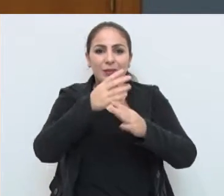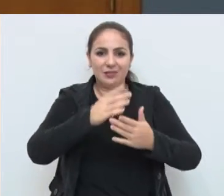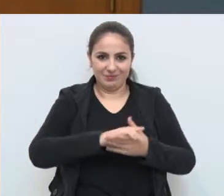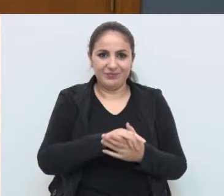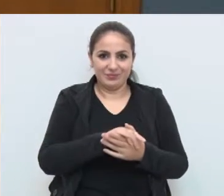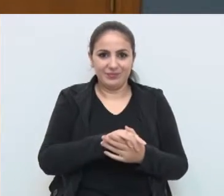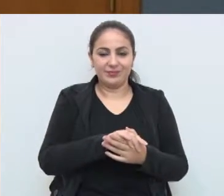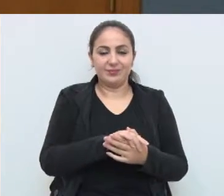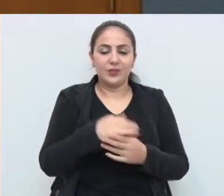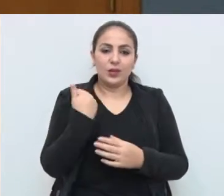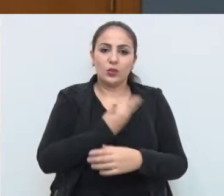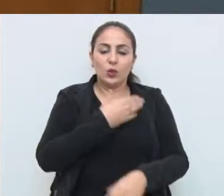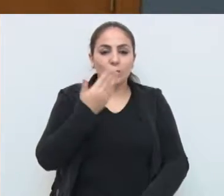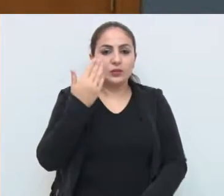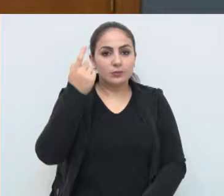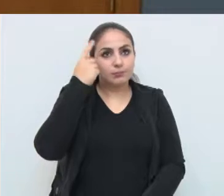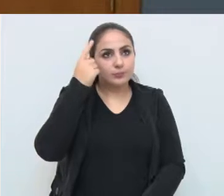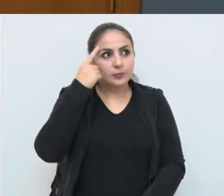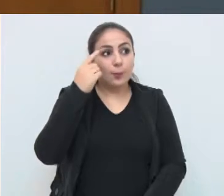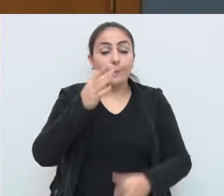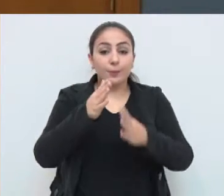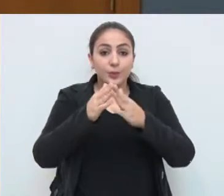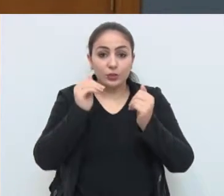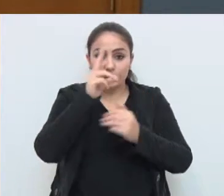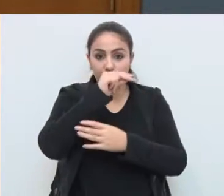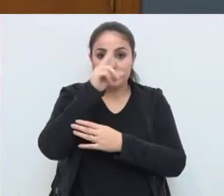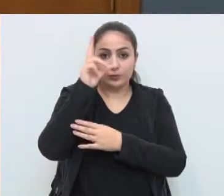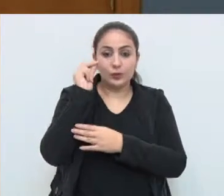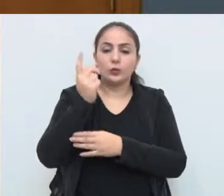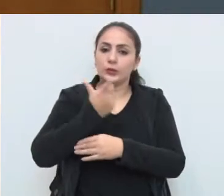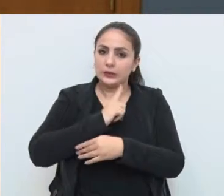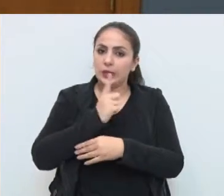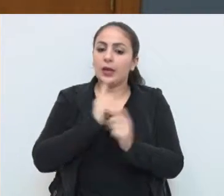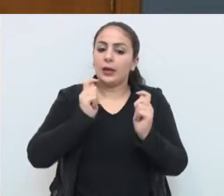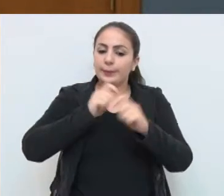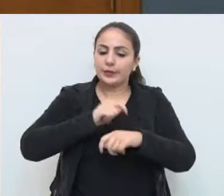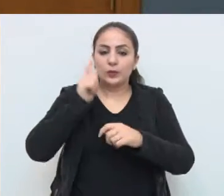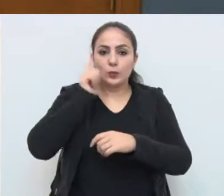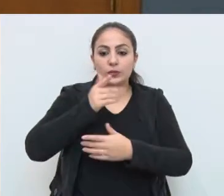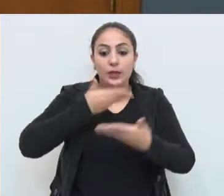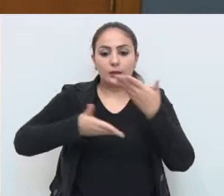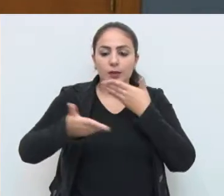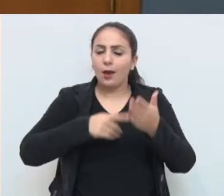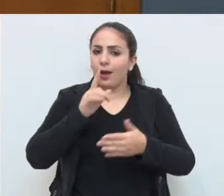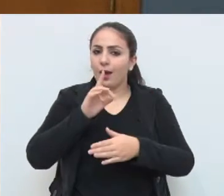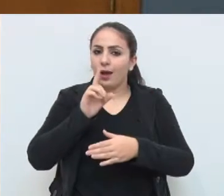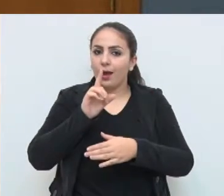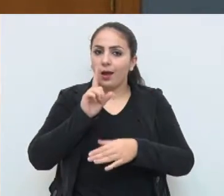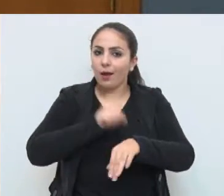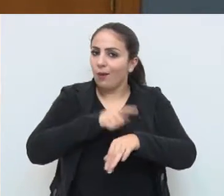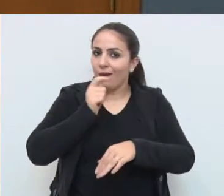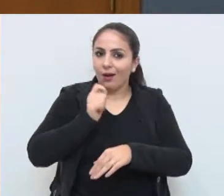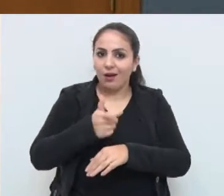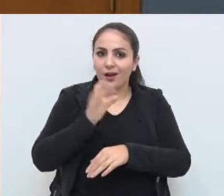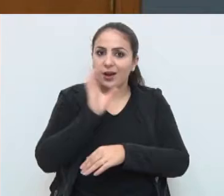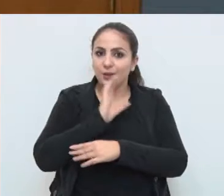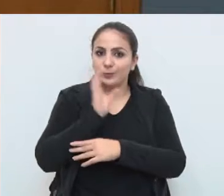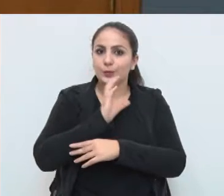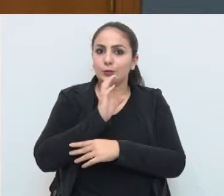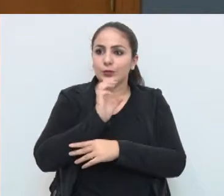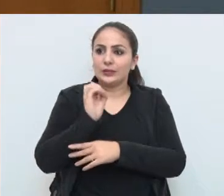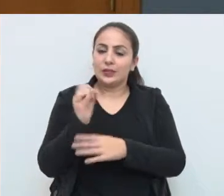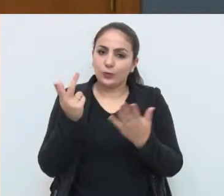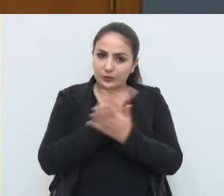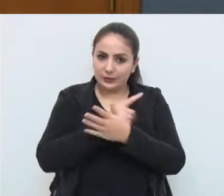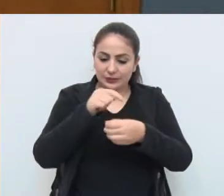imaginamos e vamos solicitar é que a Prefeitura tenha condição de atender rapidamente quando essas situações se verificarem